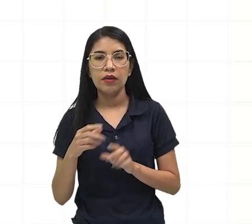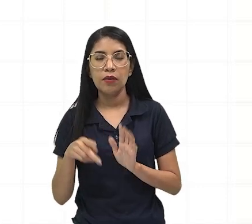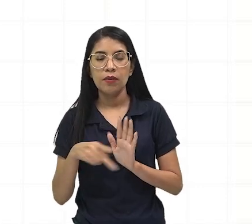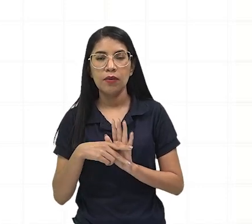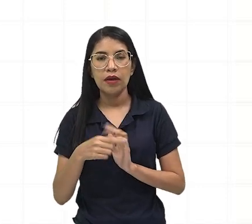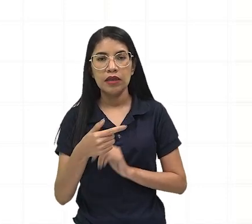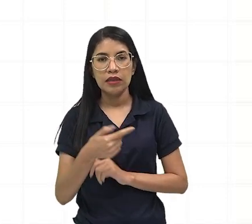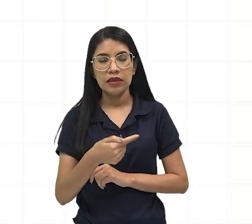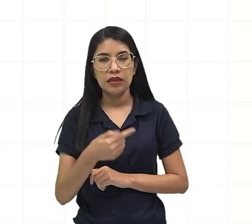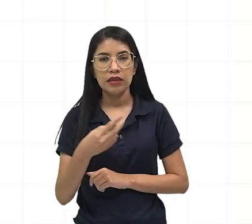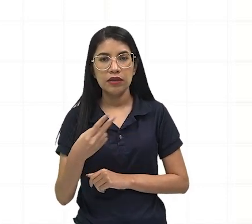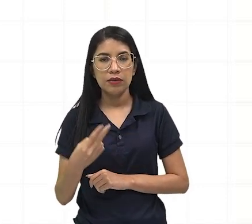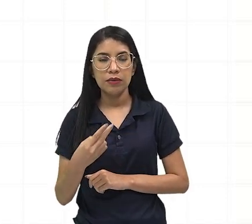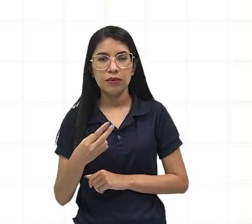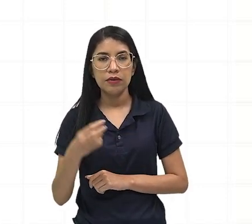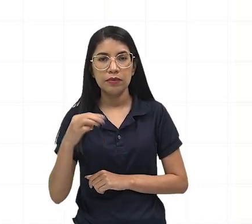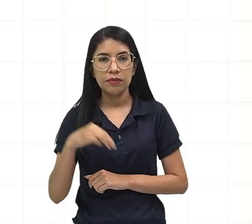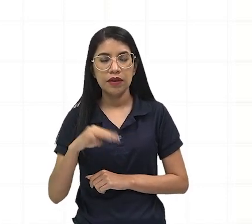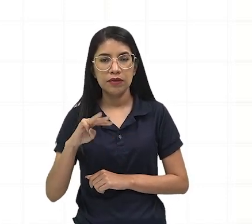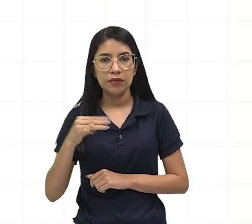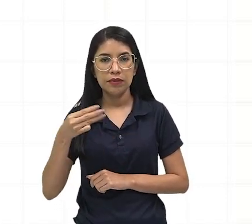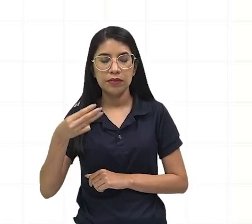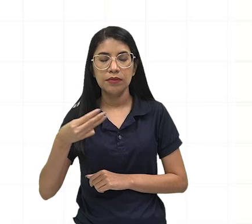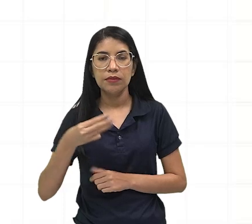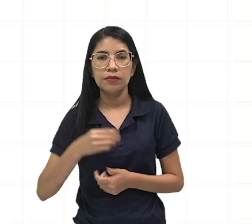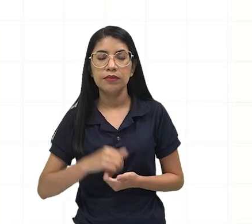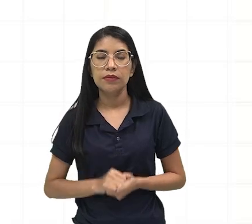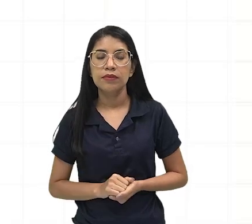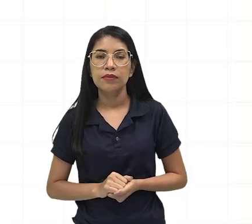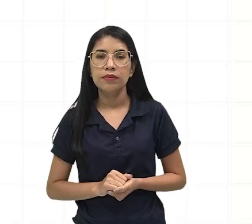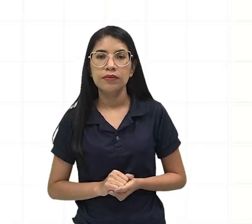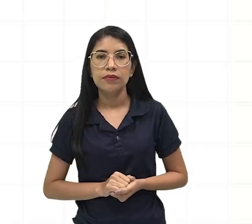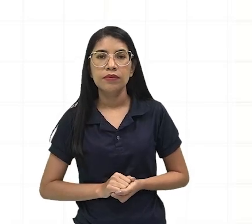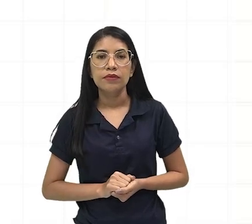72 metros cúbicos. Então,